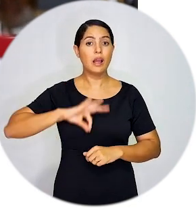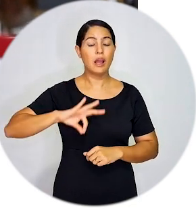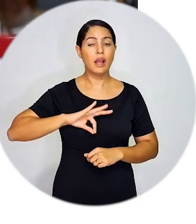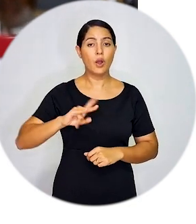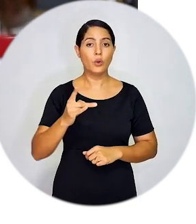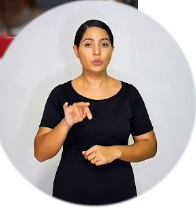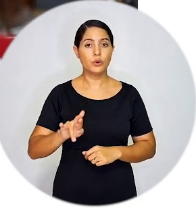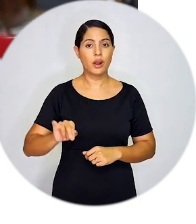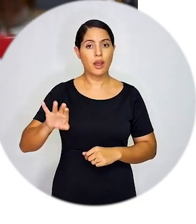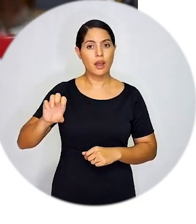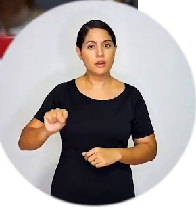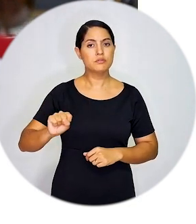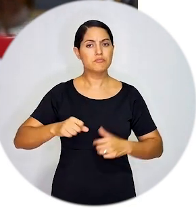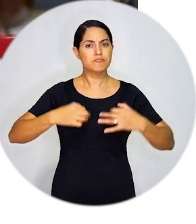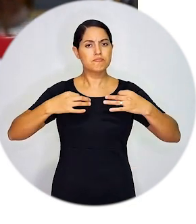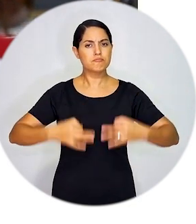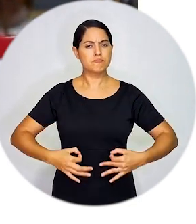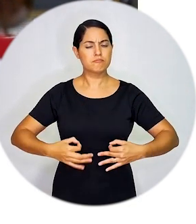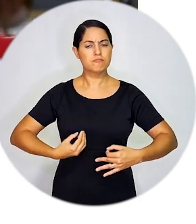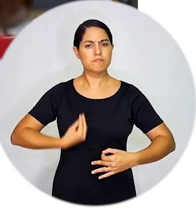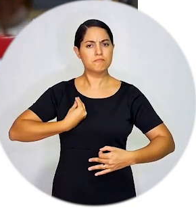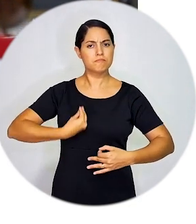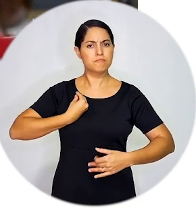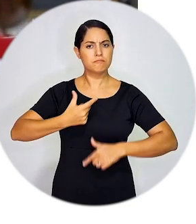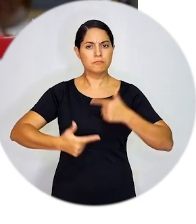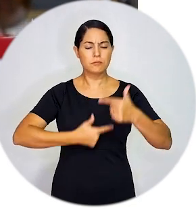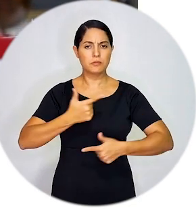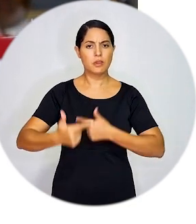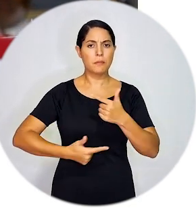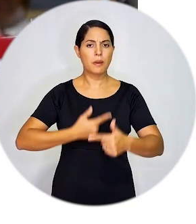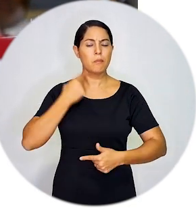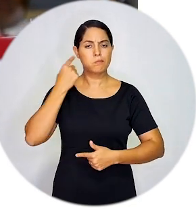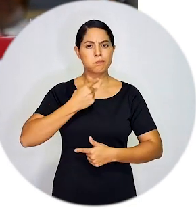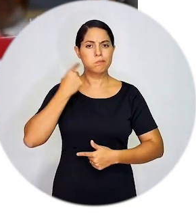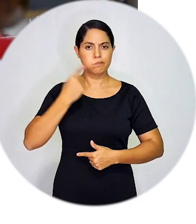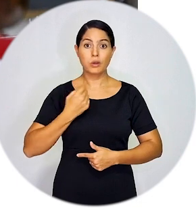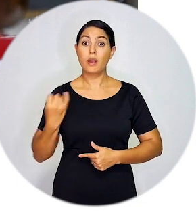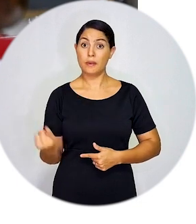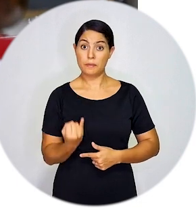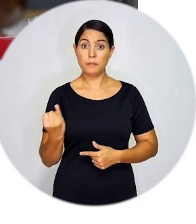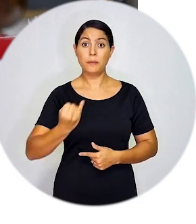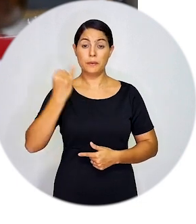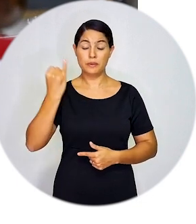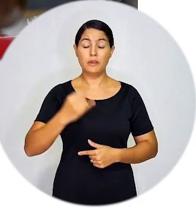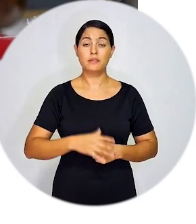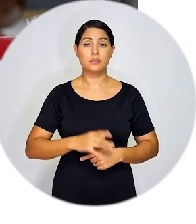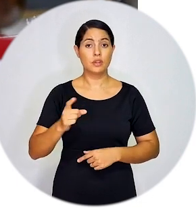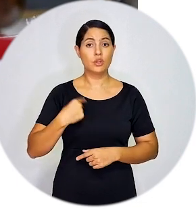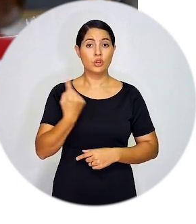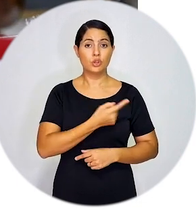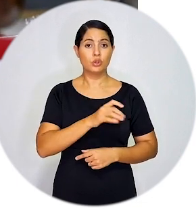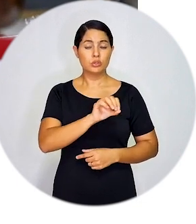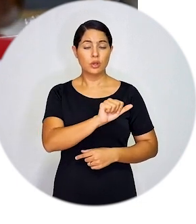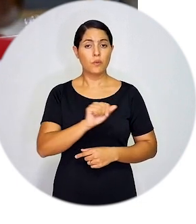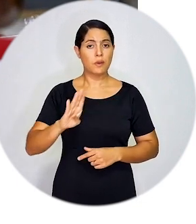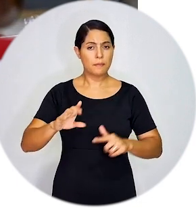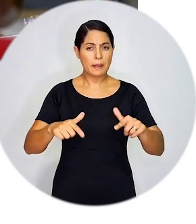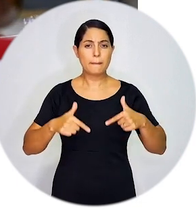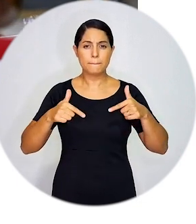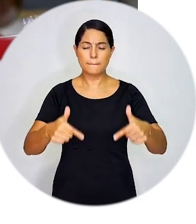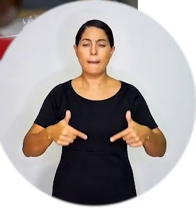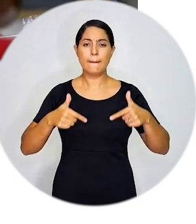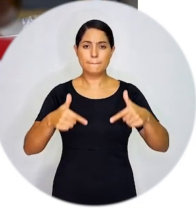são fundamentais para a dignidade da profissão e essa tem sido uma bandeira constante da Ordem dos Advogados do Brasil. Exatamente